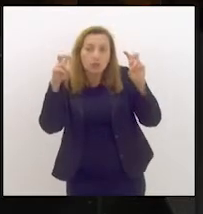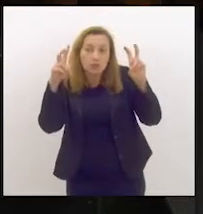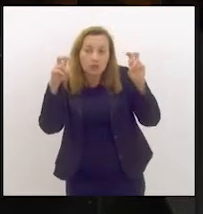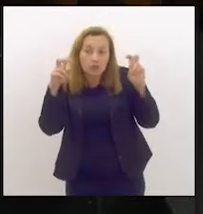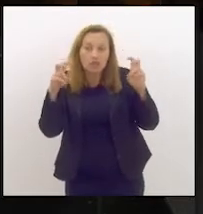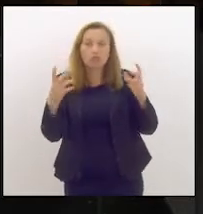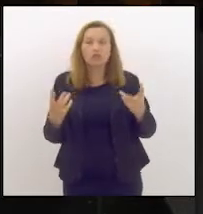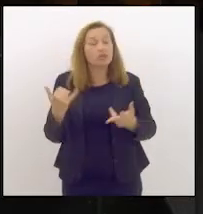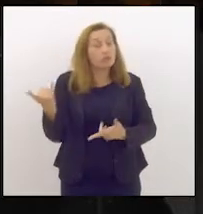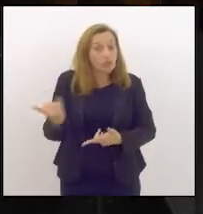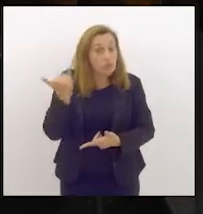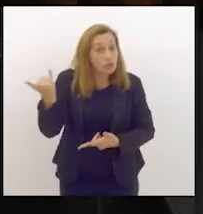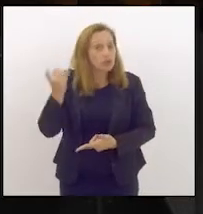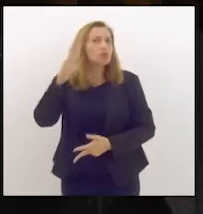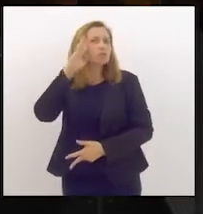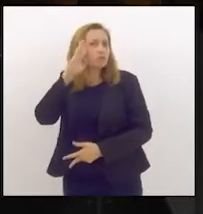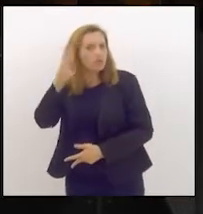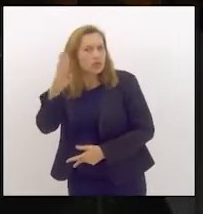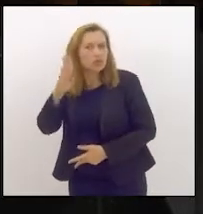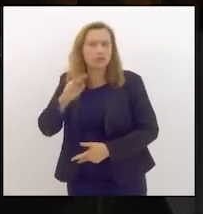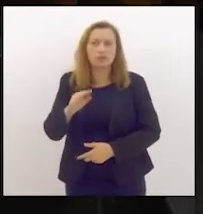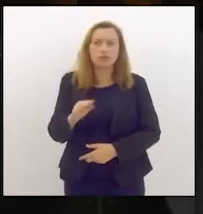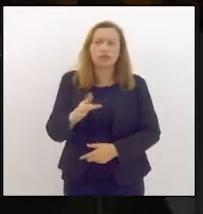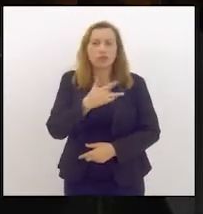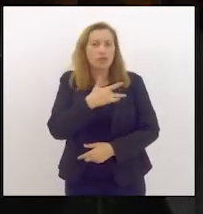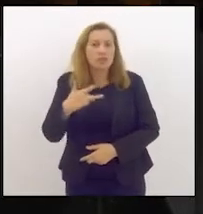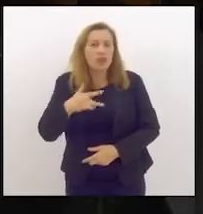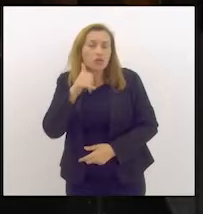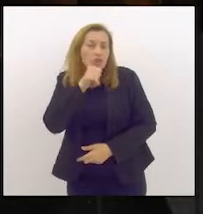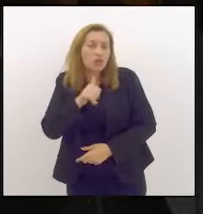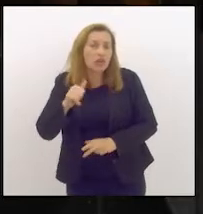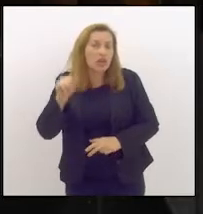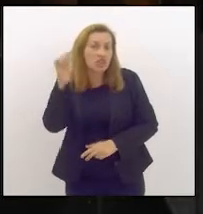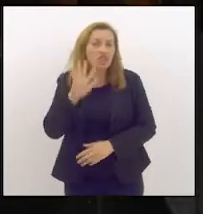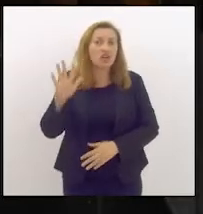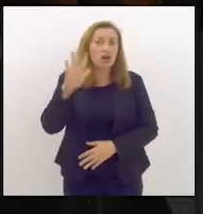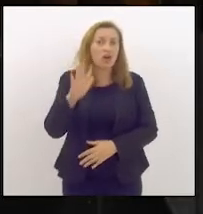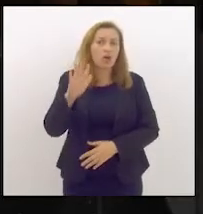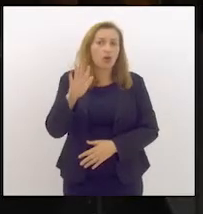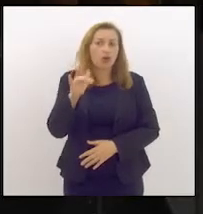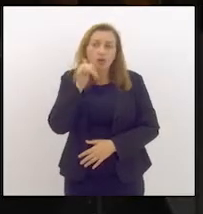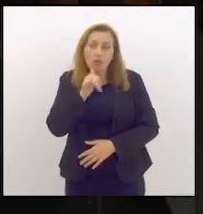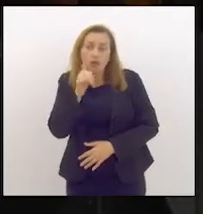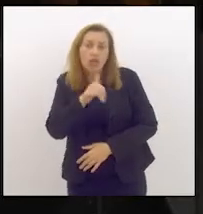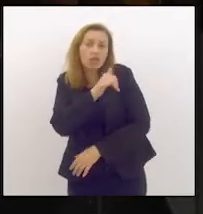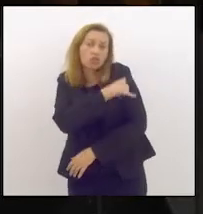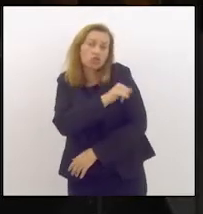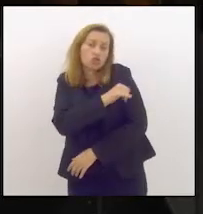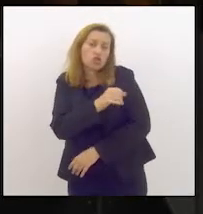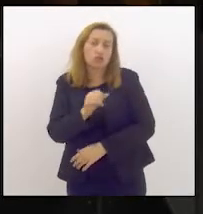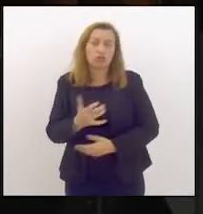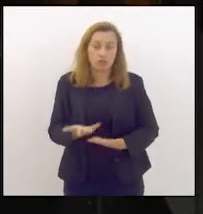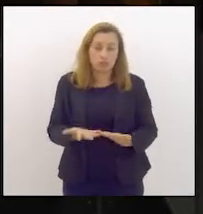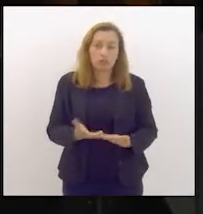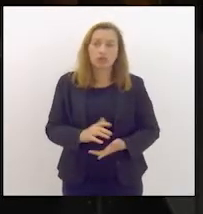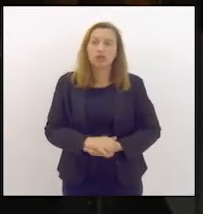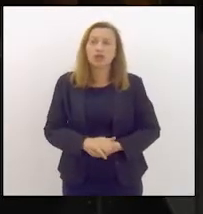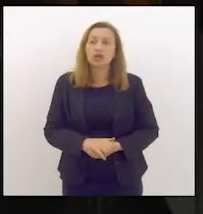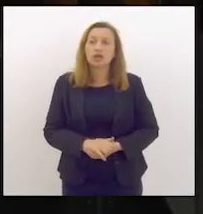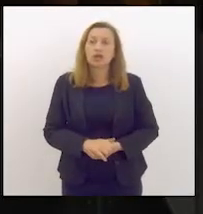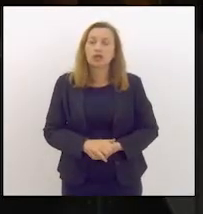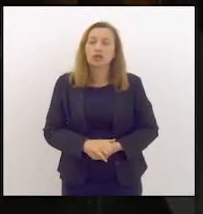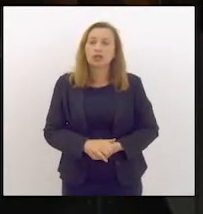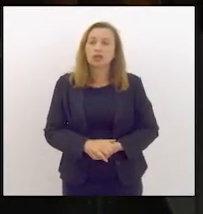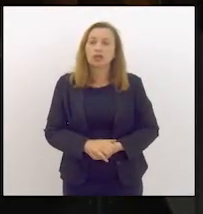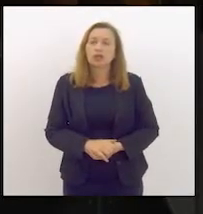absolutamente pertinente fundamental para a saúde da mulher como toda mulher Fluminense a mulher do Rio de Janeiro e